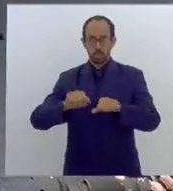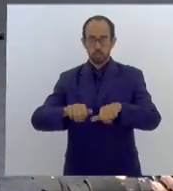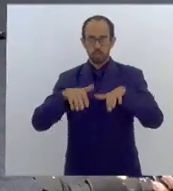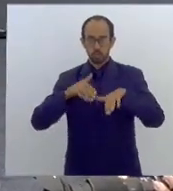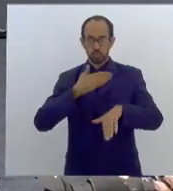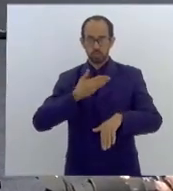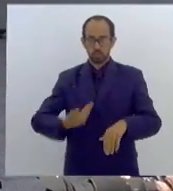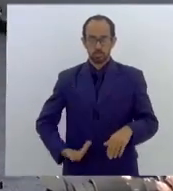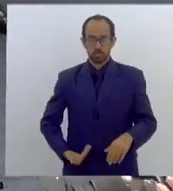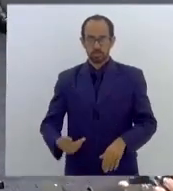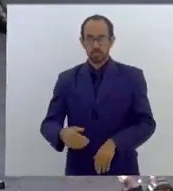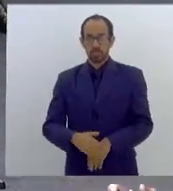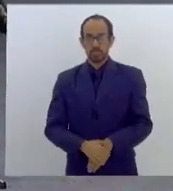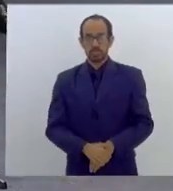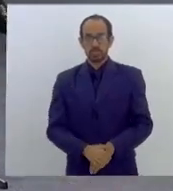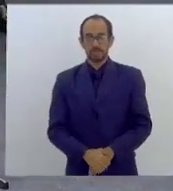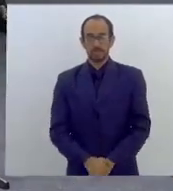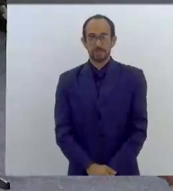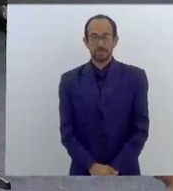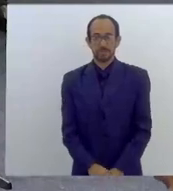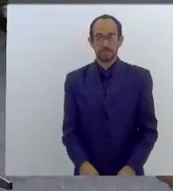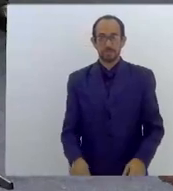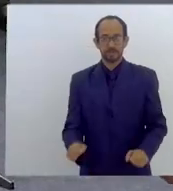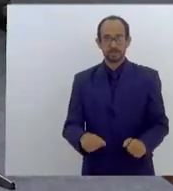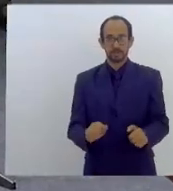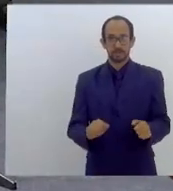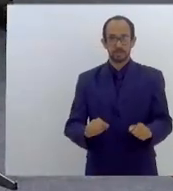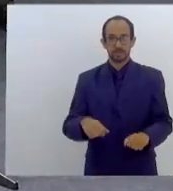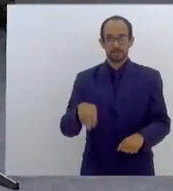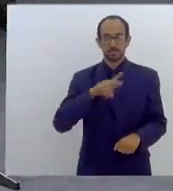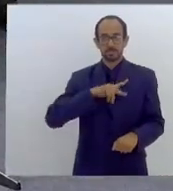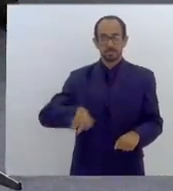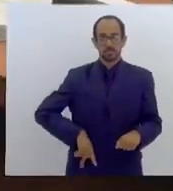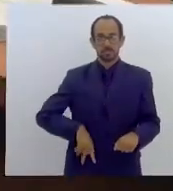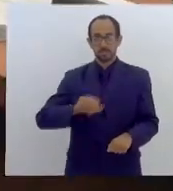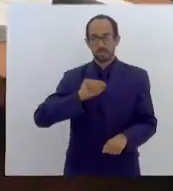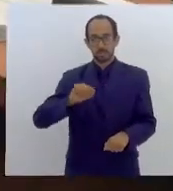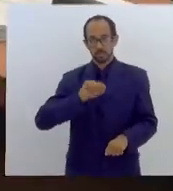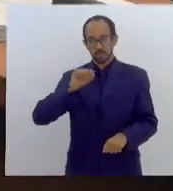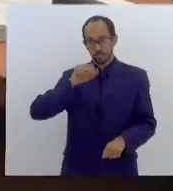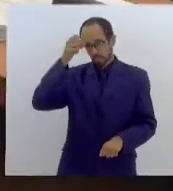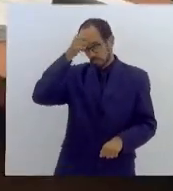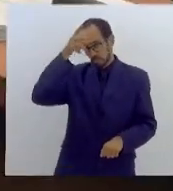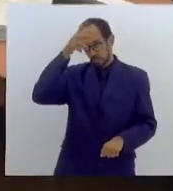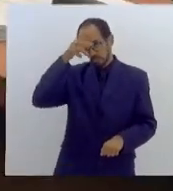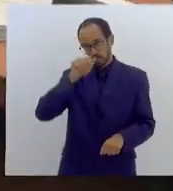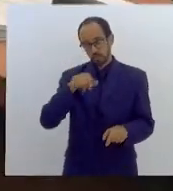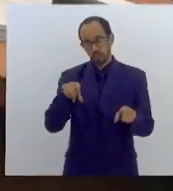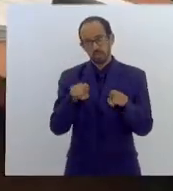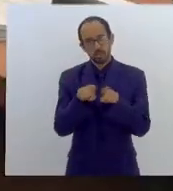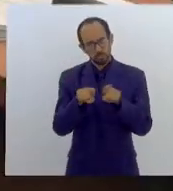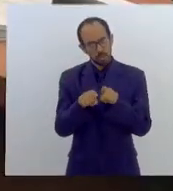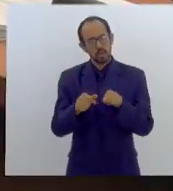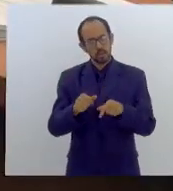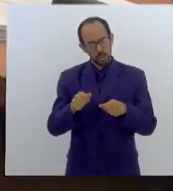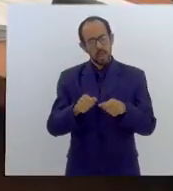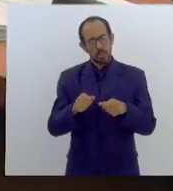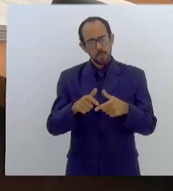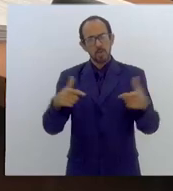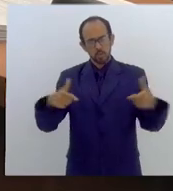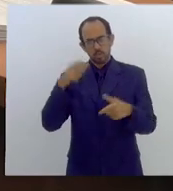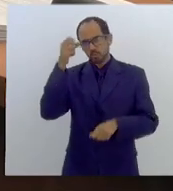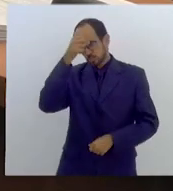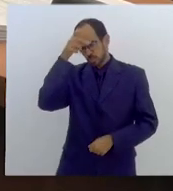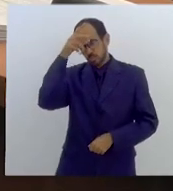vez com o presidente da Associação dos Prefeitos e chamar o maior número possível de prefeitos. E é uma